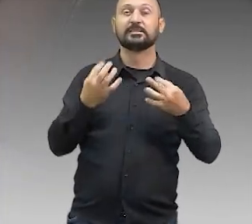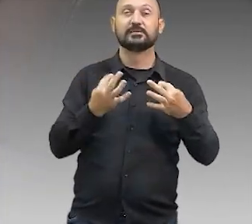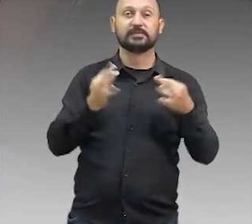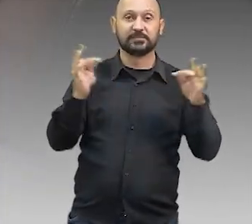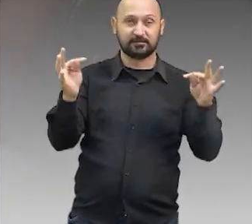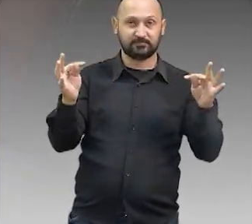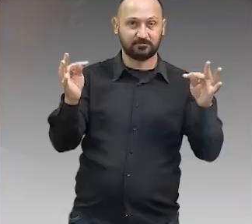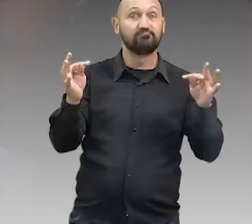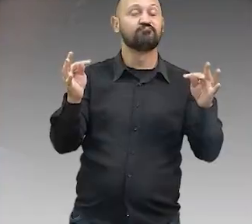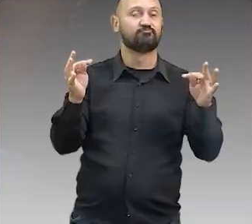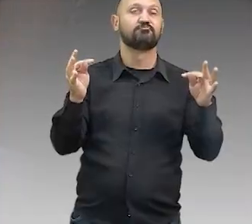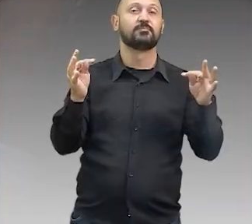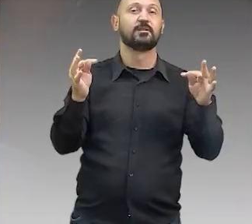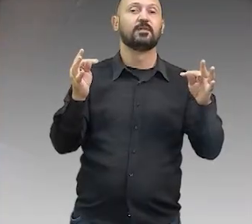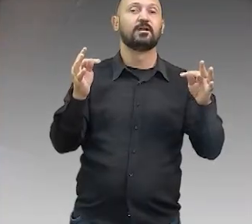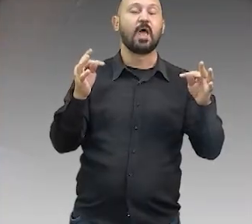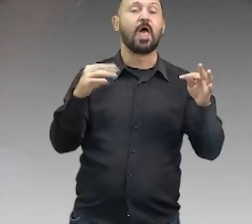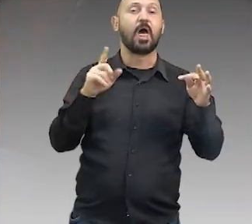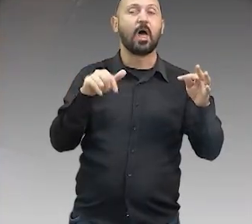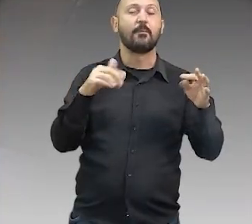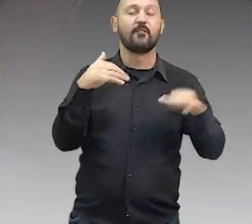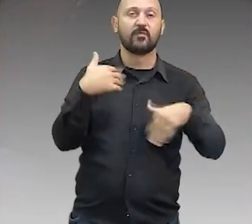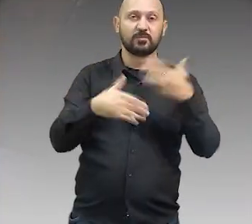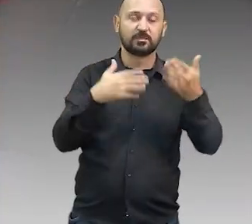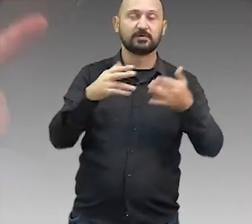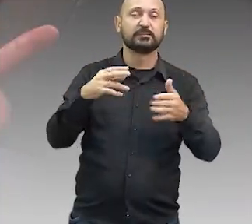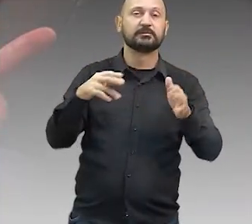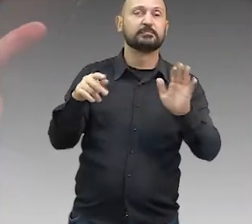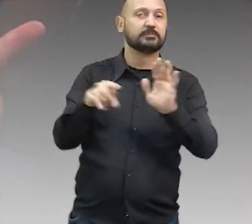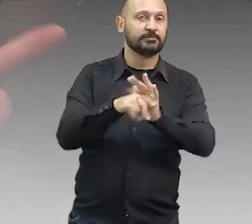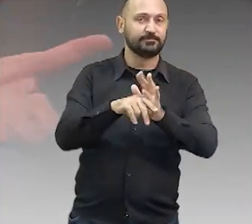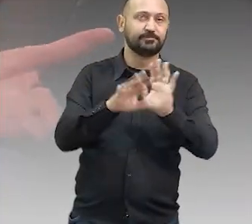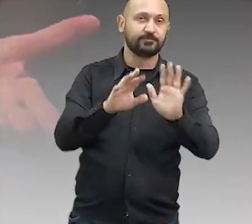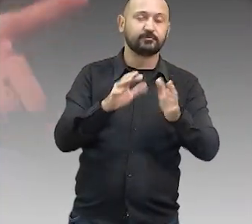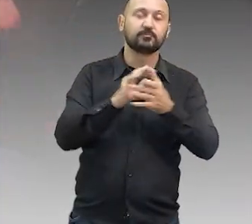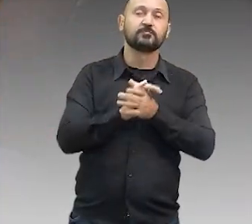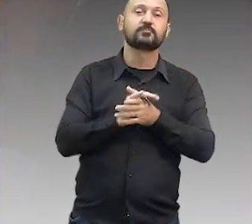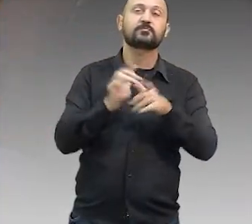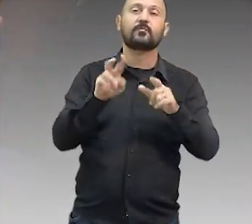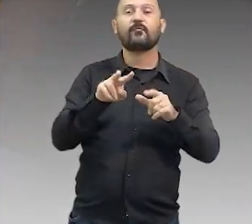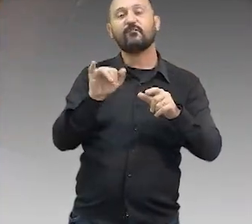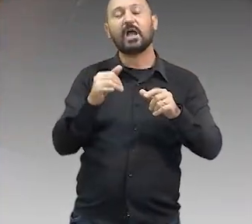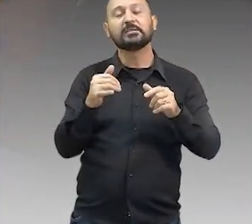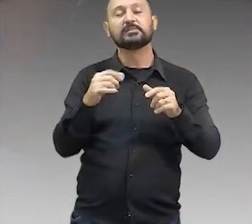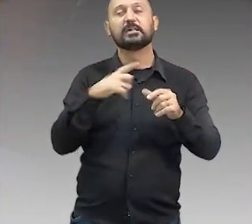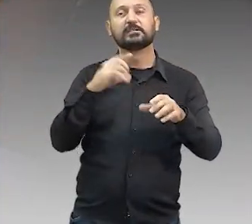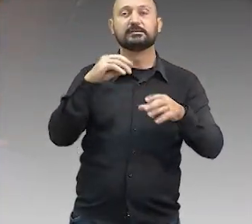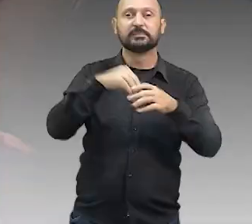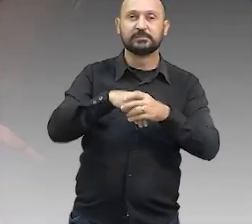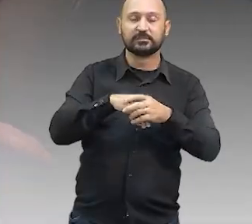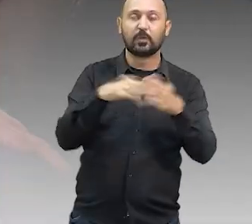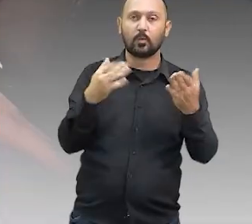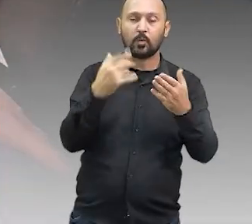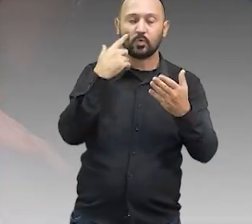está acontecendo. Então, aonde vai estar? Hoje está no celular. A maioria do pessoal que acessa